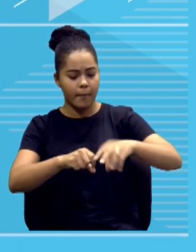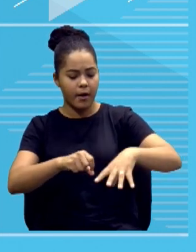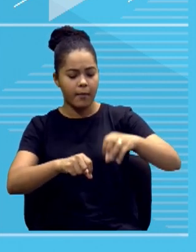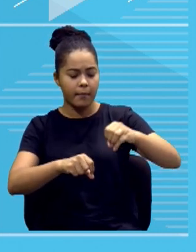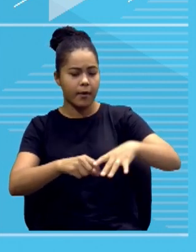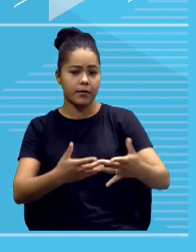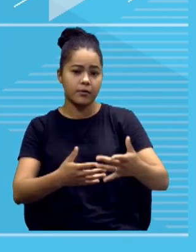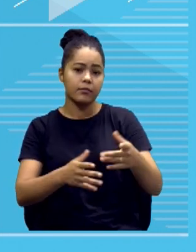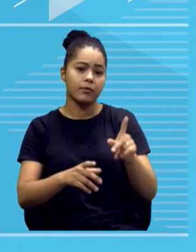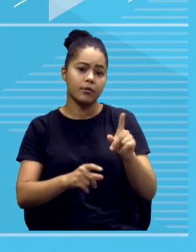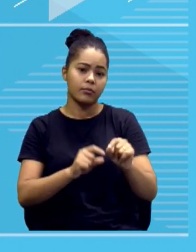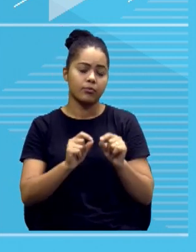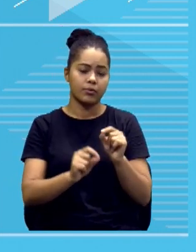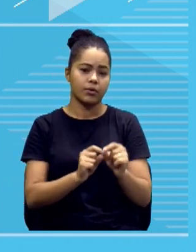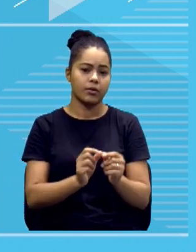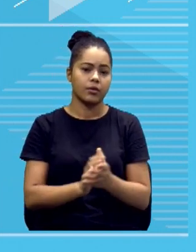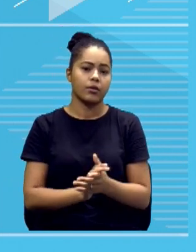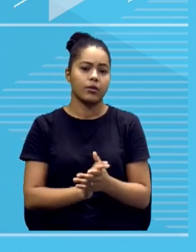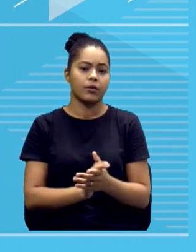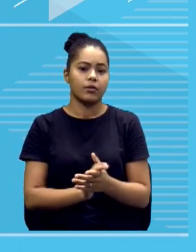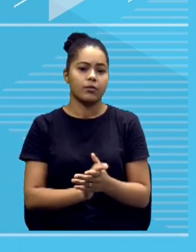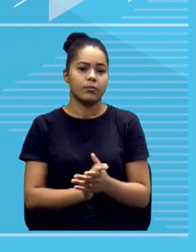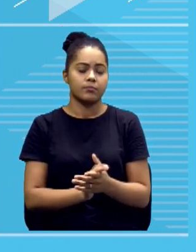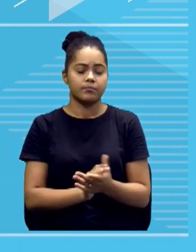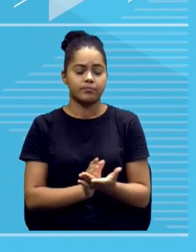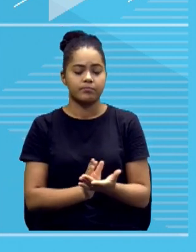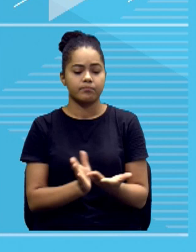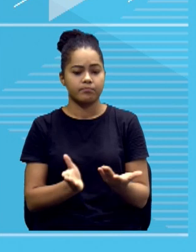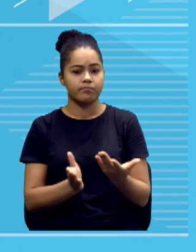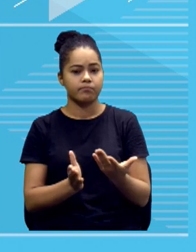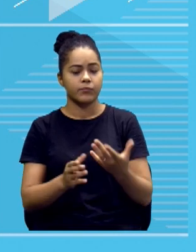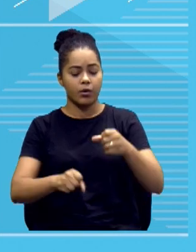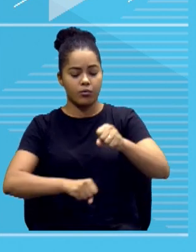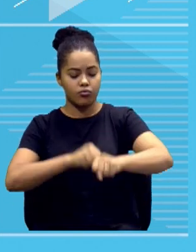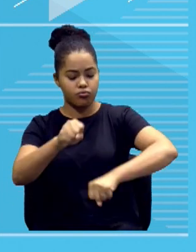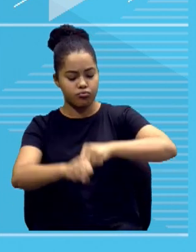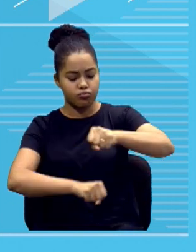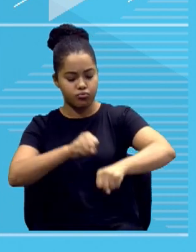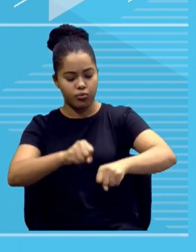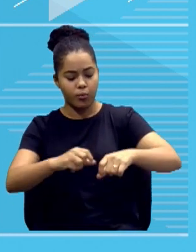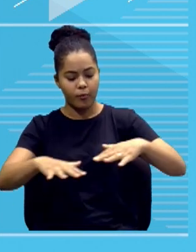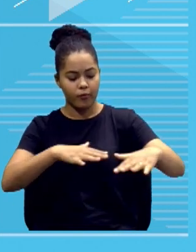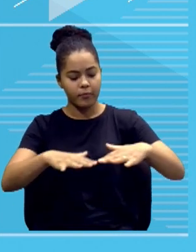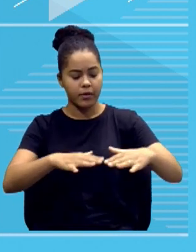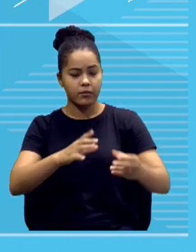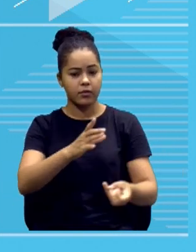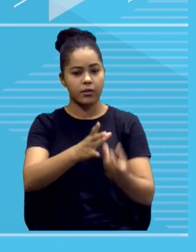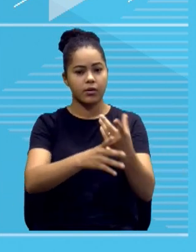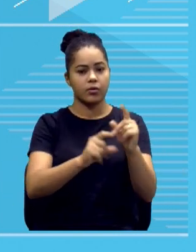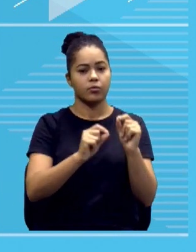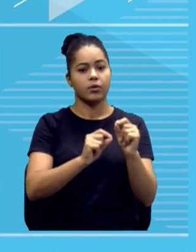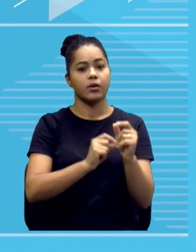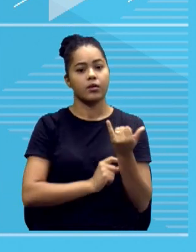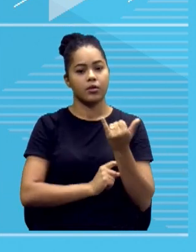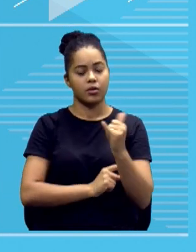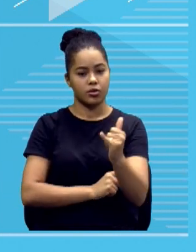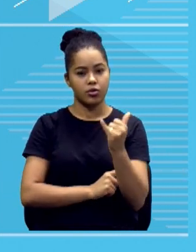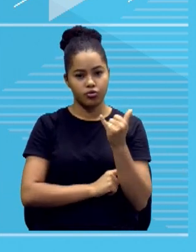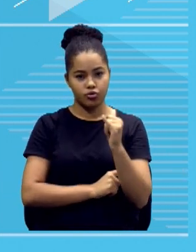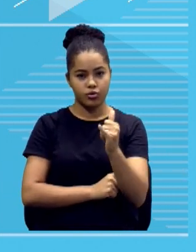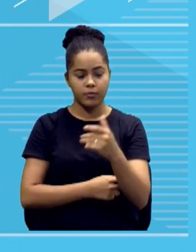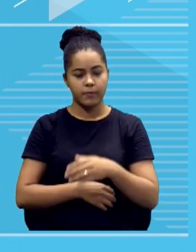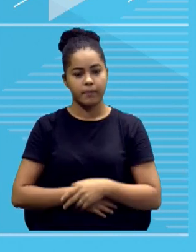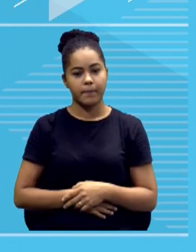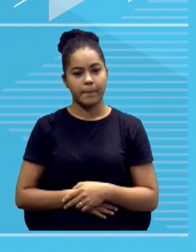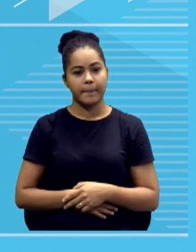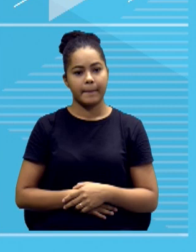mecânico, tá bom? Transforma energia mecânica, a pedalada da bicicleta, em energia elétrica, tá bom? Geradores químicos